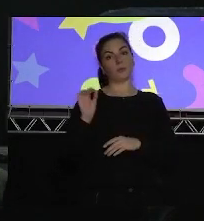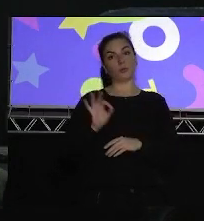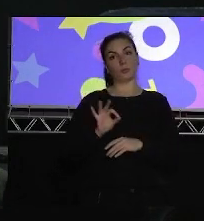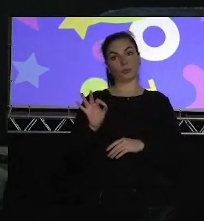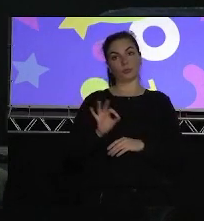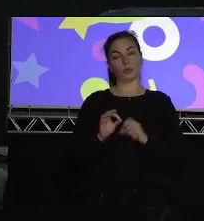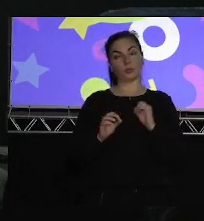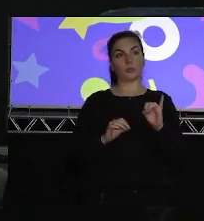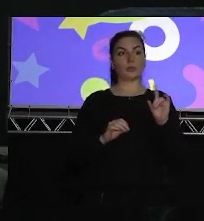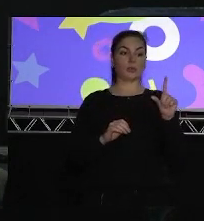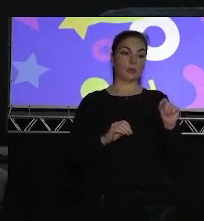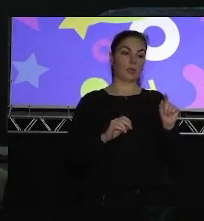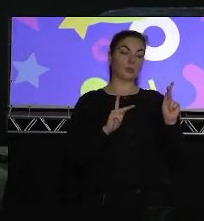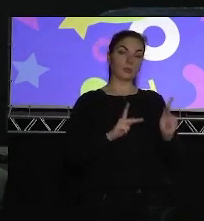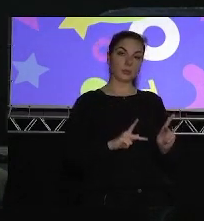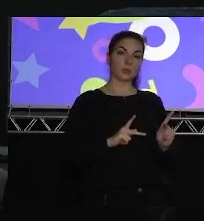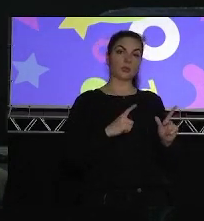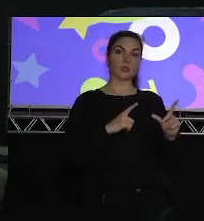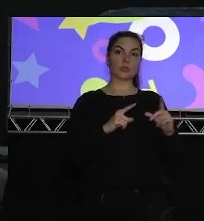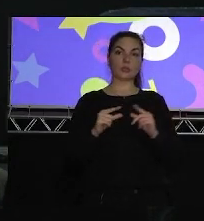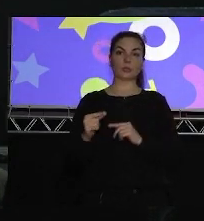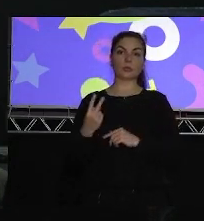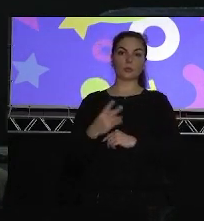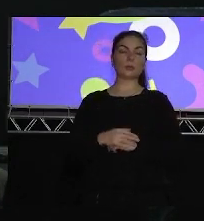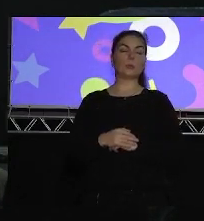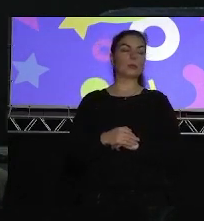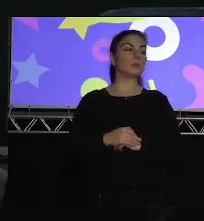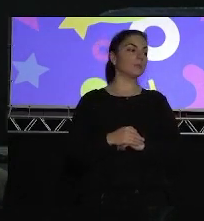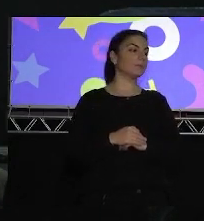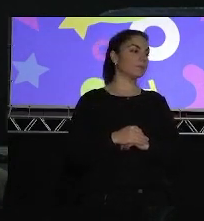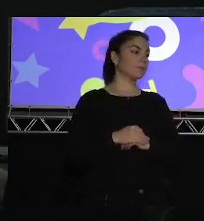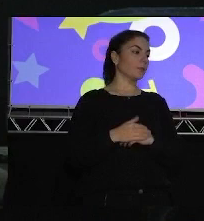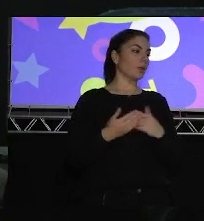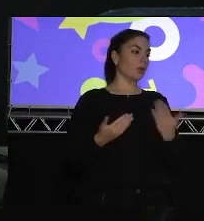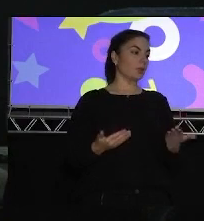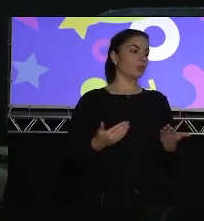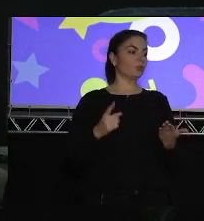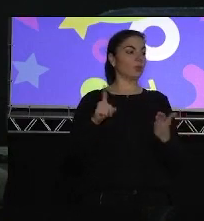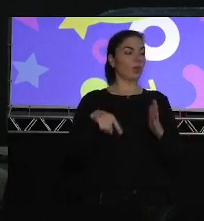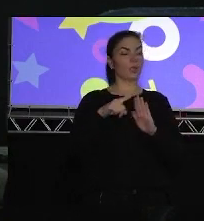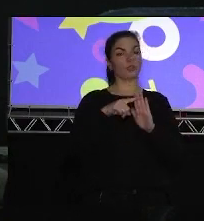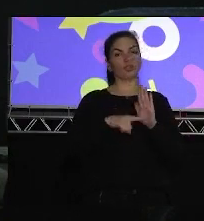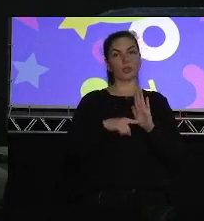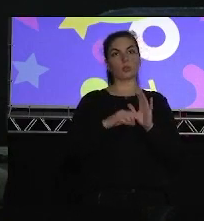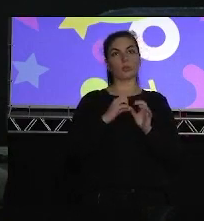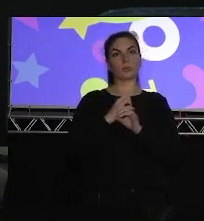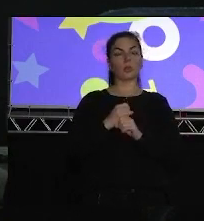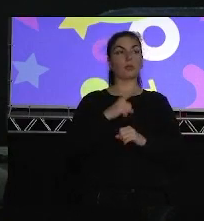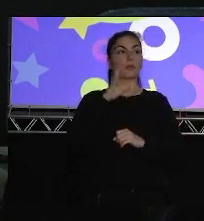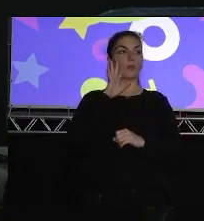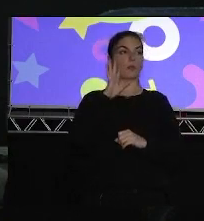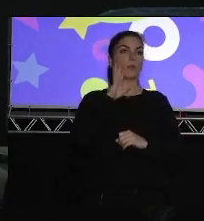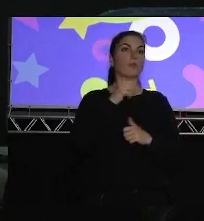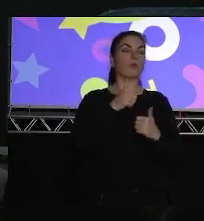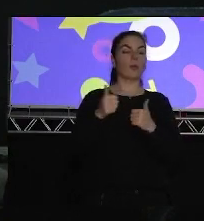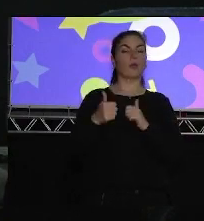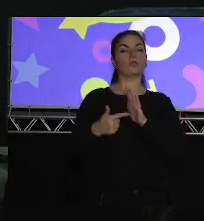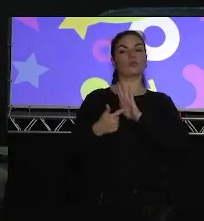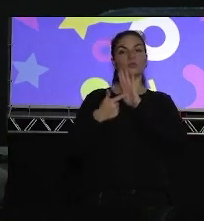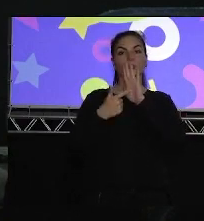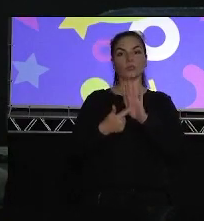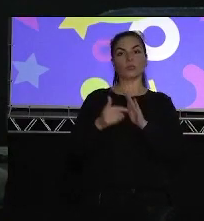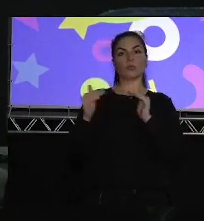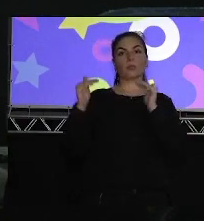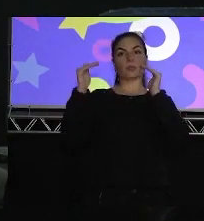Se fosse 10 pessoas, teria reduzido 2. Essa, tá aí. Indicadores, métricas. Legal, e vamos levar isso aí. A gente levou isso lá para a